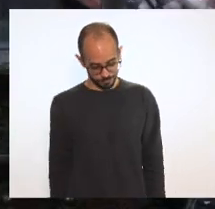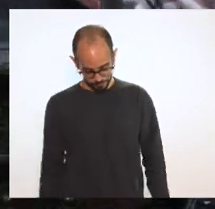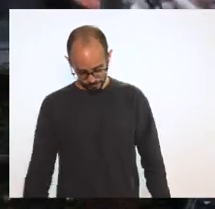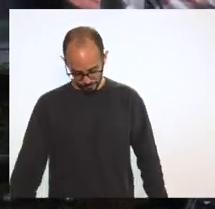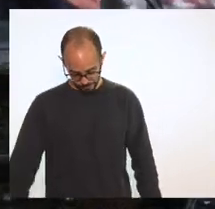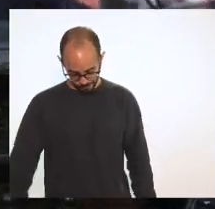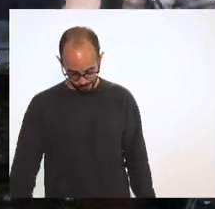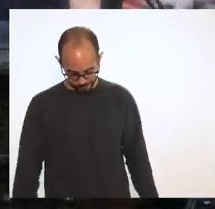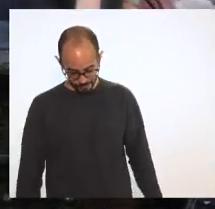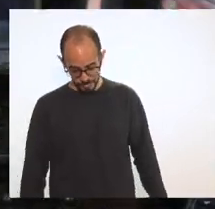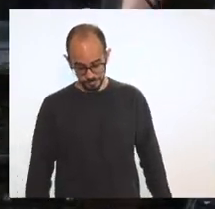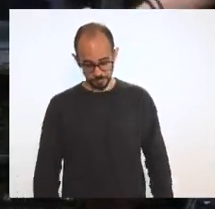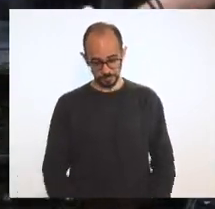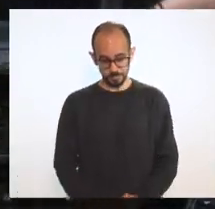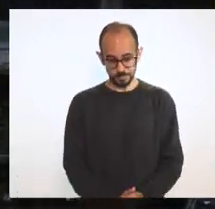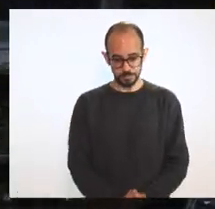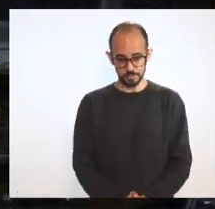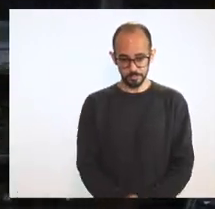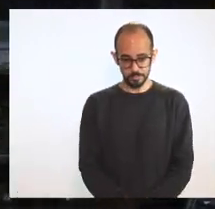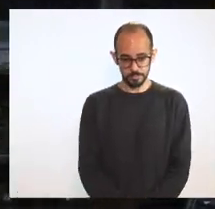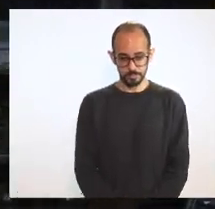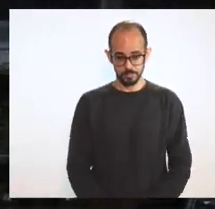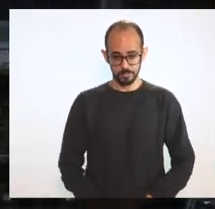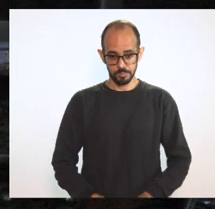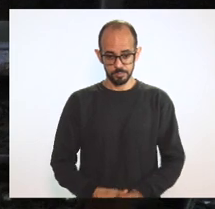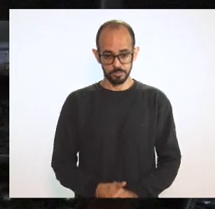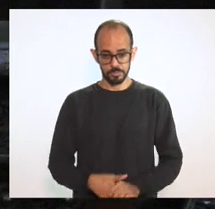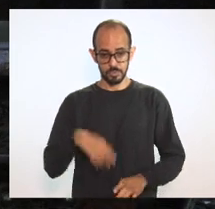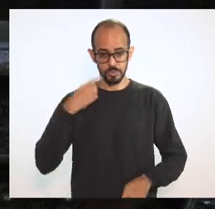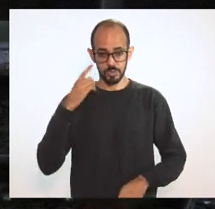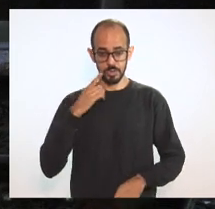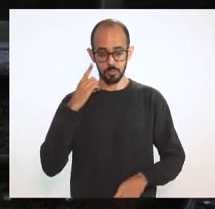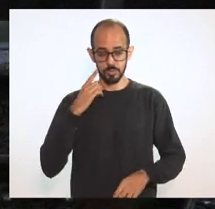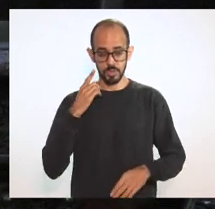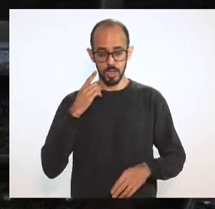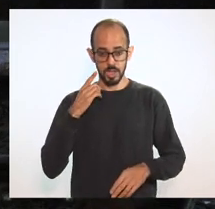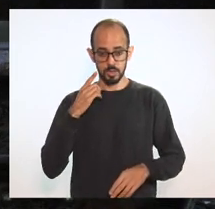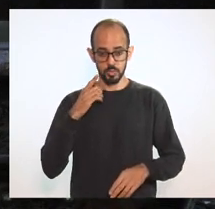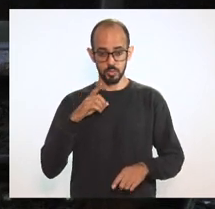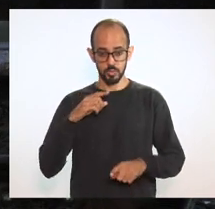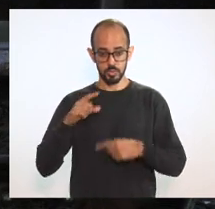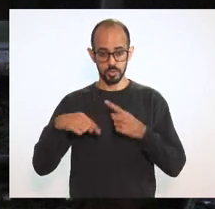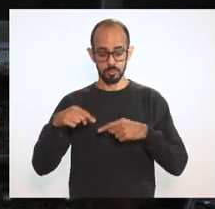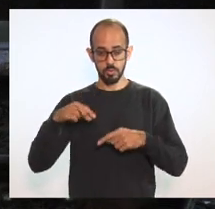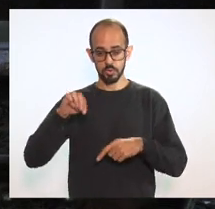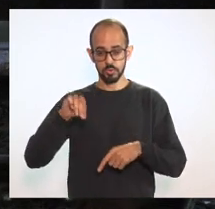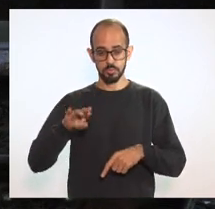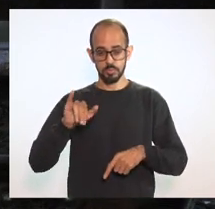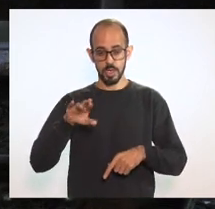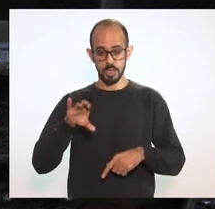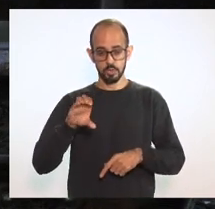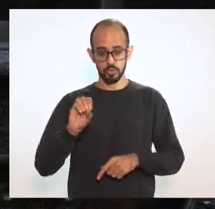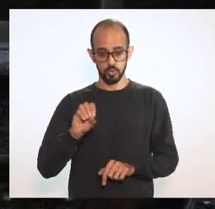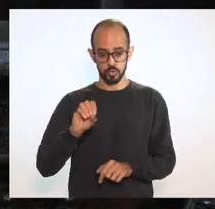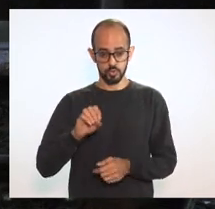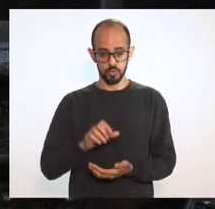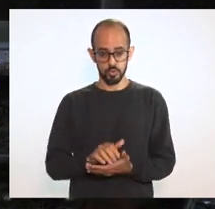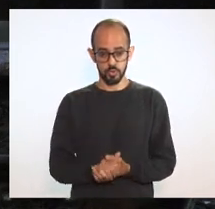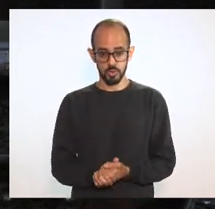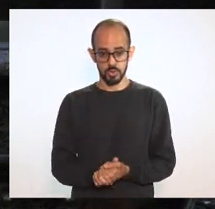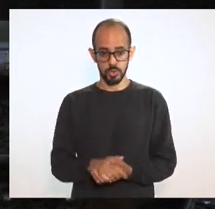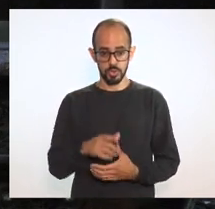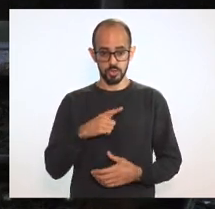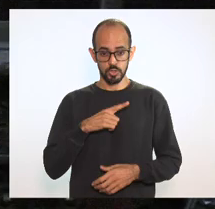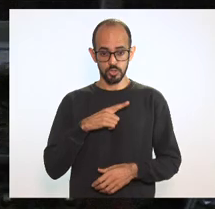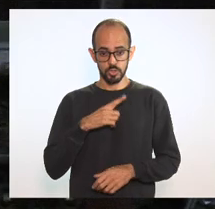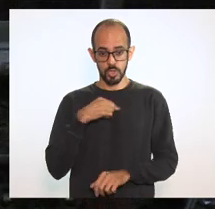Deputado, estão inscritos o deputado Rodrigo Amorim, em seguida, Márcio Pacheco. Presidência, nós estamos uma hora